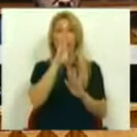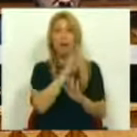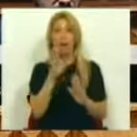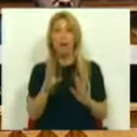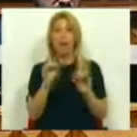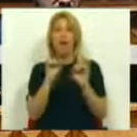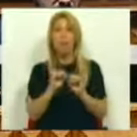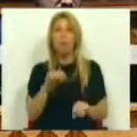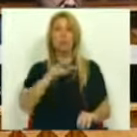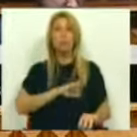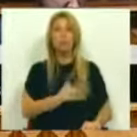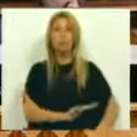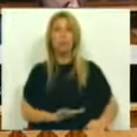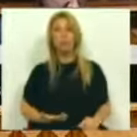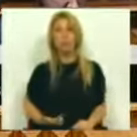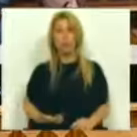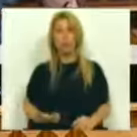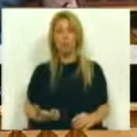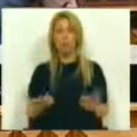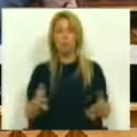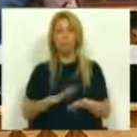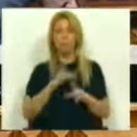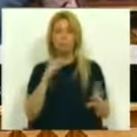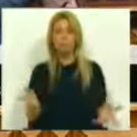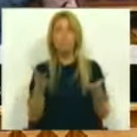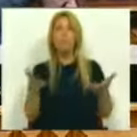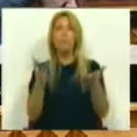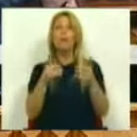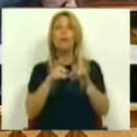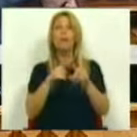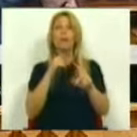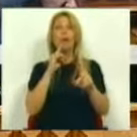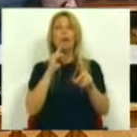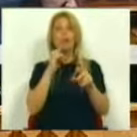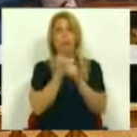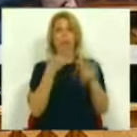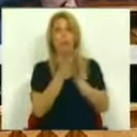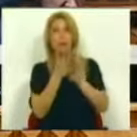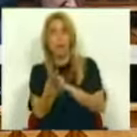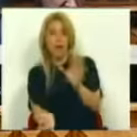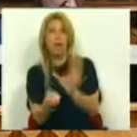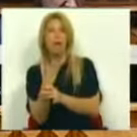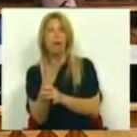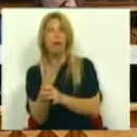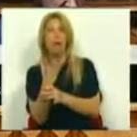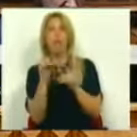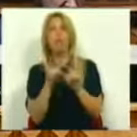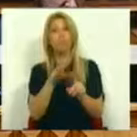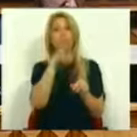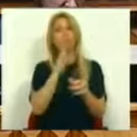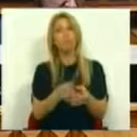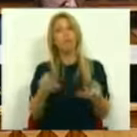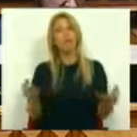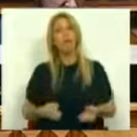ao subsídio de desemprego. No que toca ao estímulo à criação de emprego, este Parlamento aprovou finalmente uma